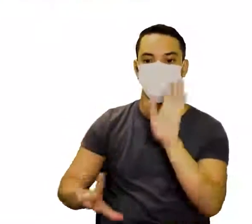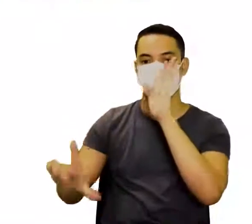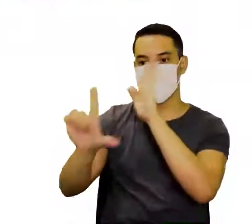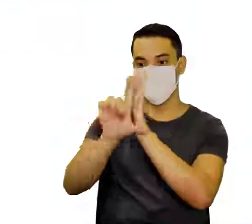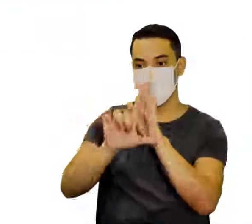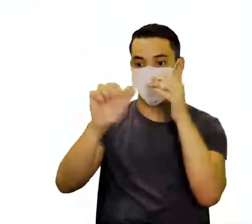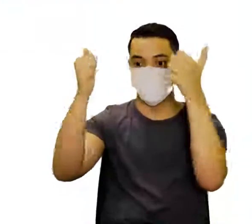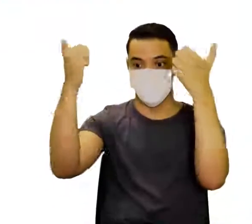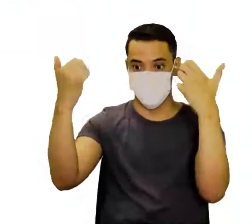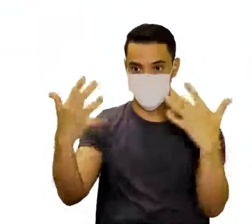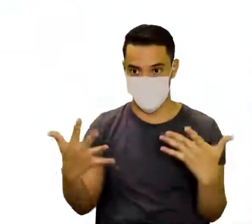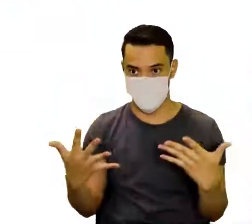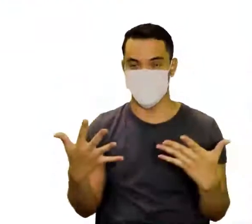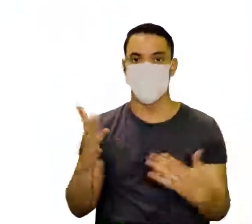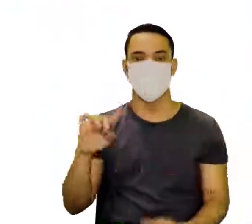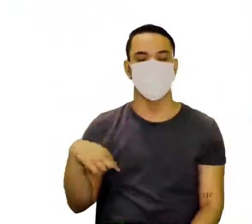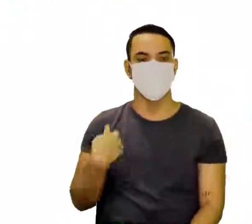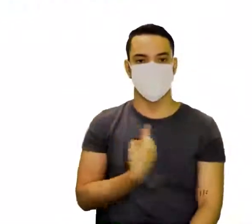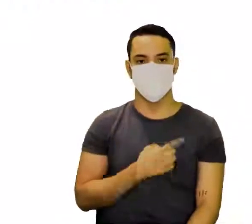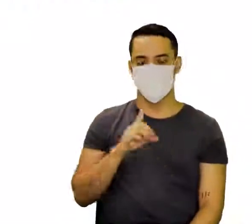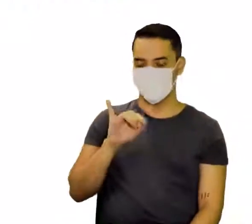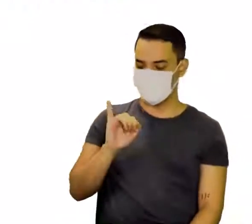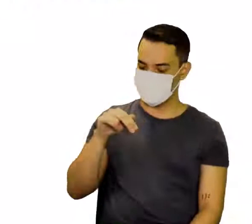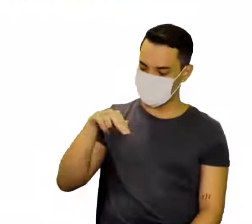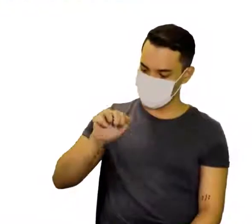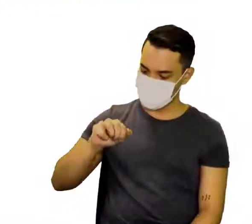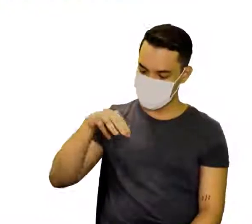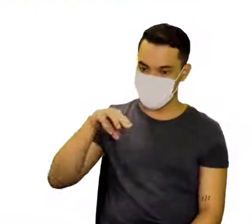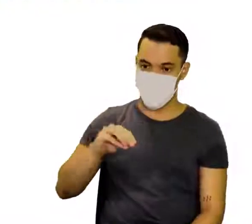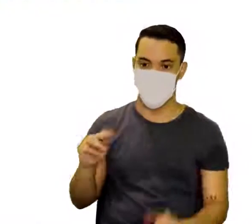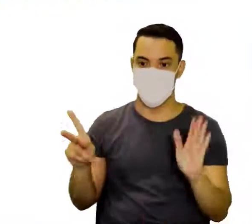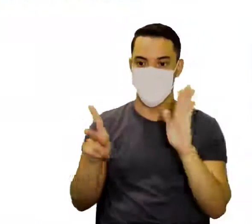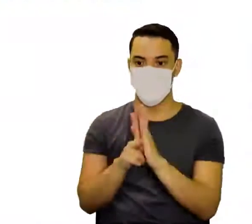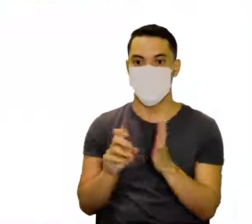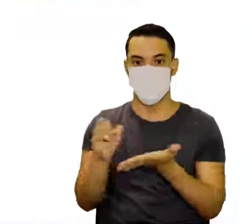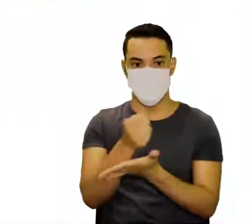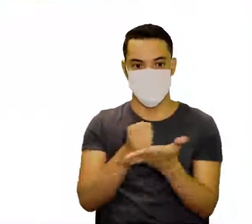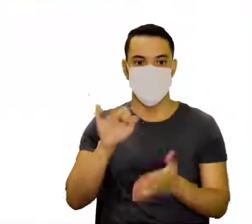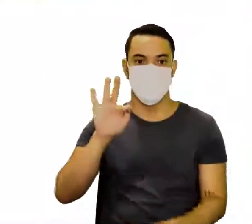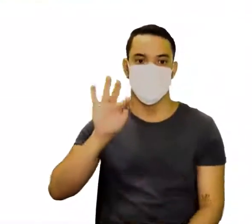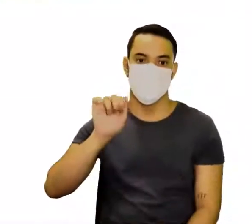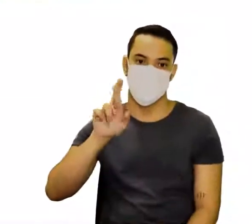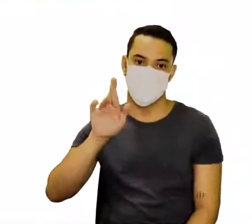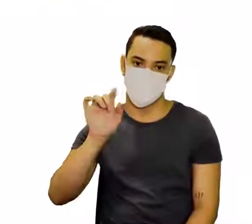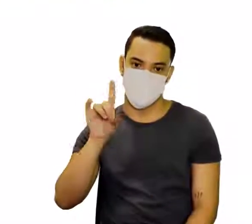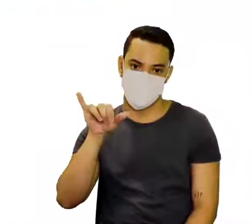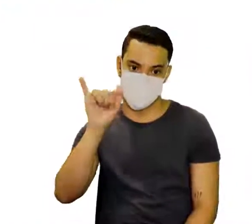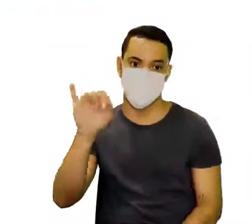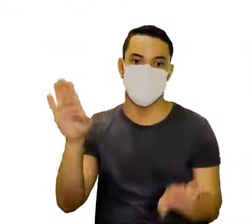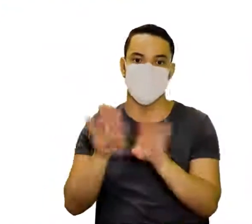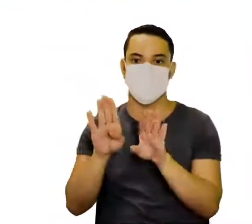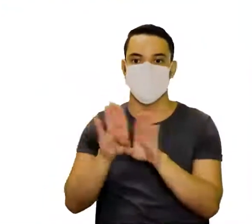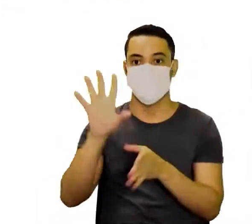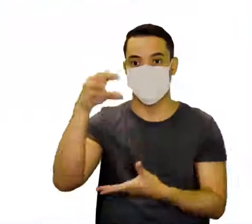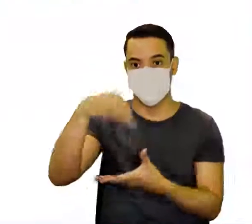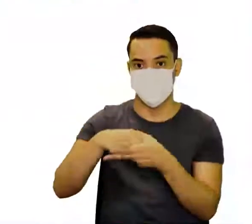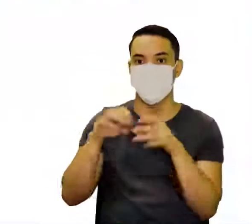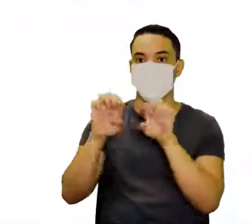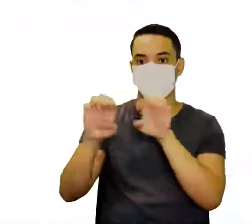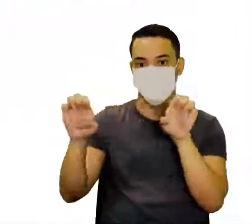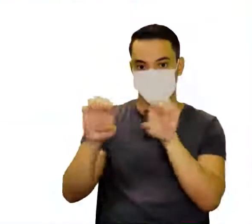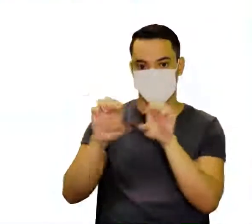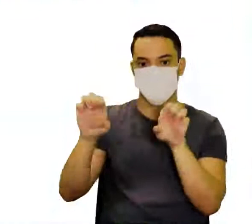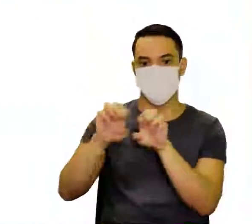que explica lá o nosso dínamo é baseada na lei de Faraday, na lei de Ampère, e está lá nas equações de